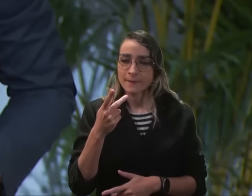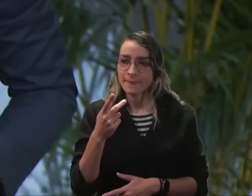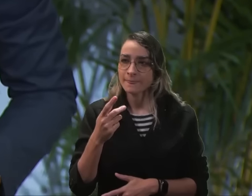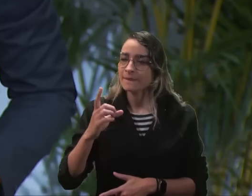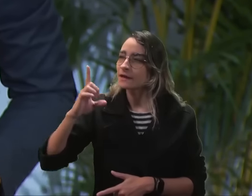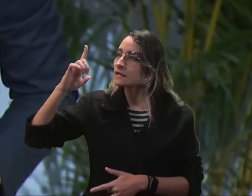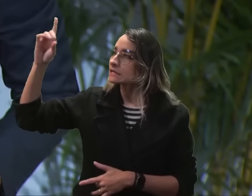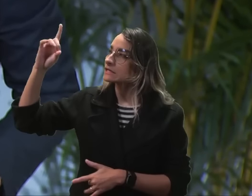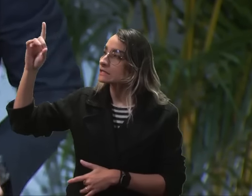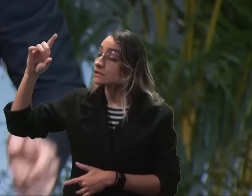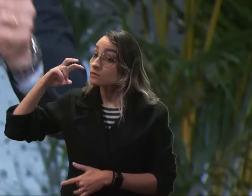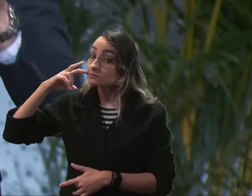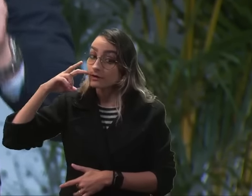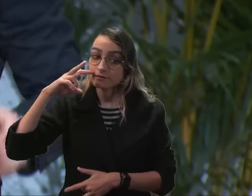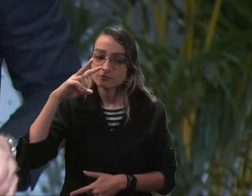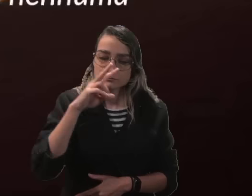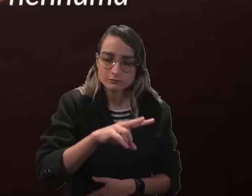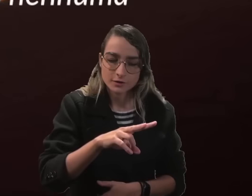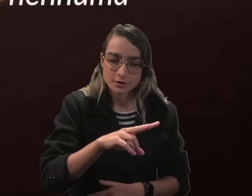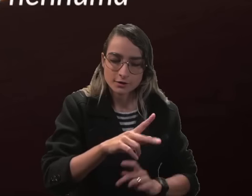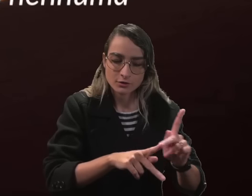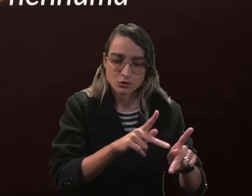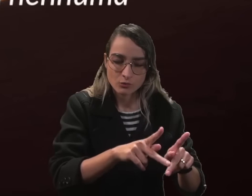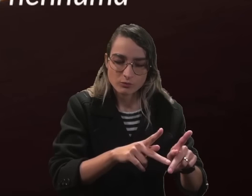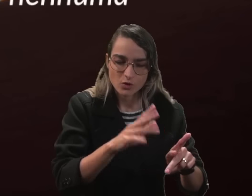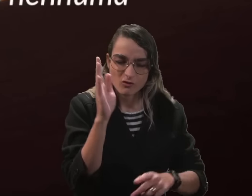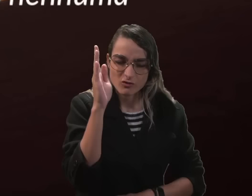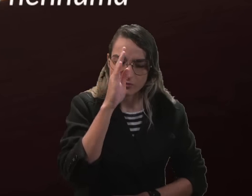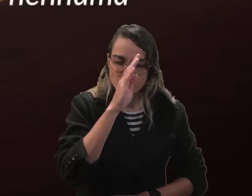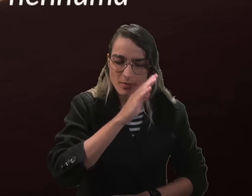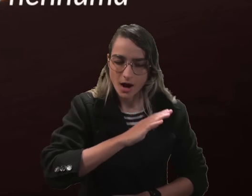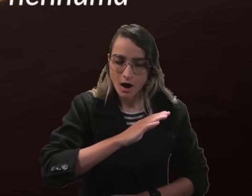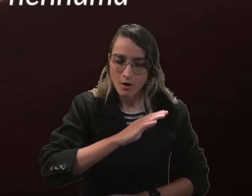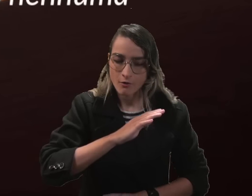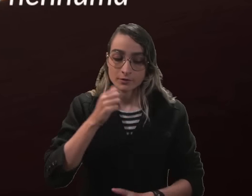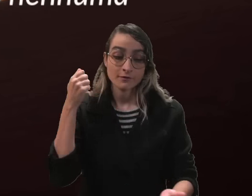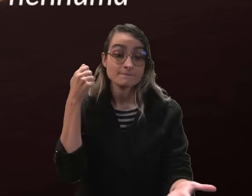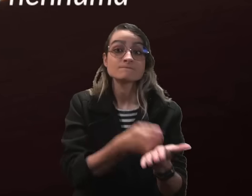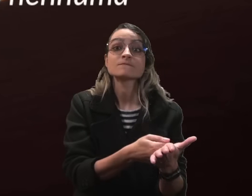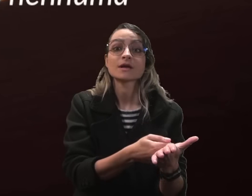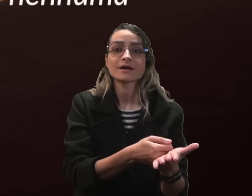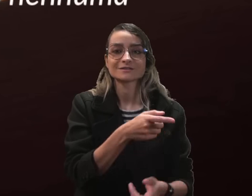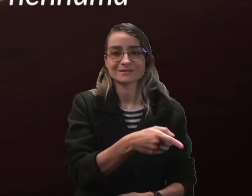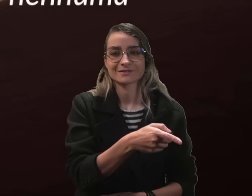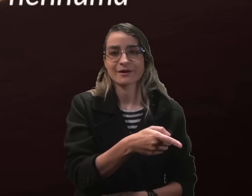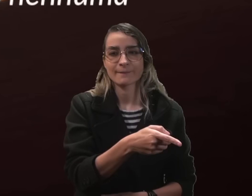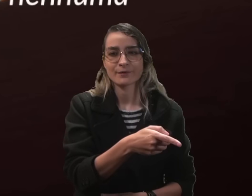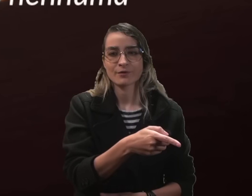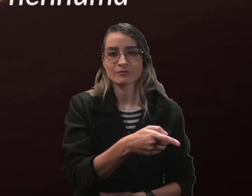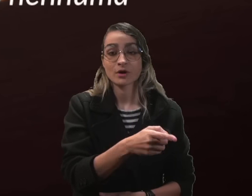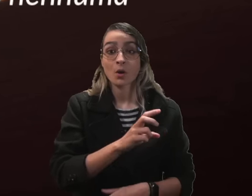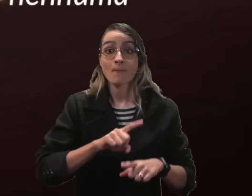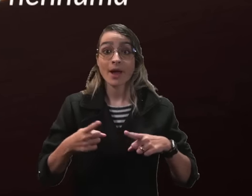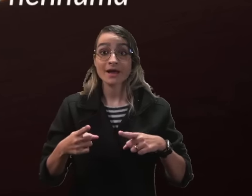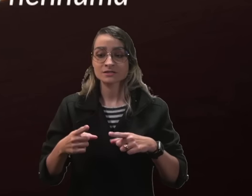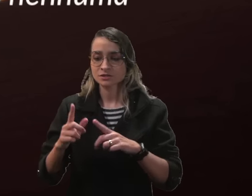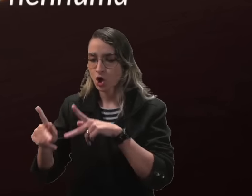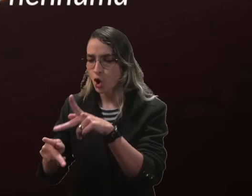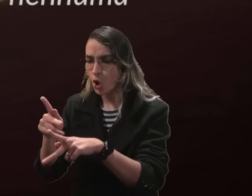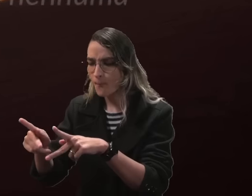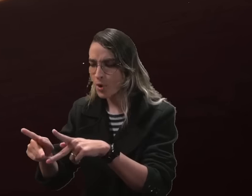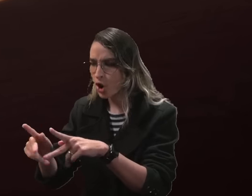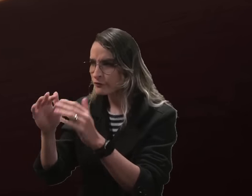dos ímpios porque fizeste do altíssimo a tua morada nenhum mal te sucederá praga nenhuma chegará a